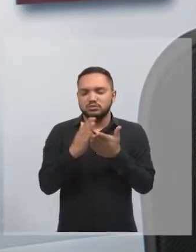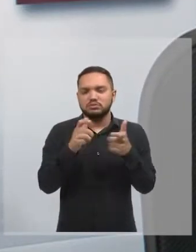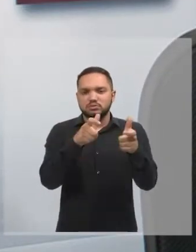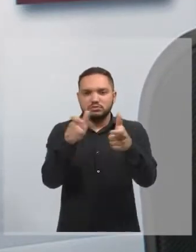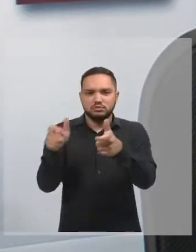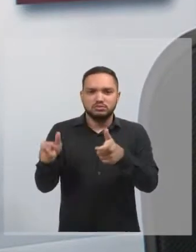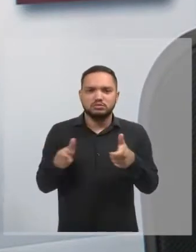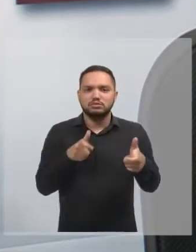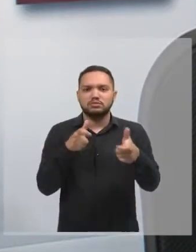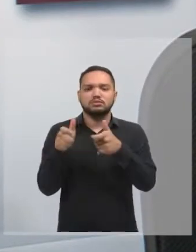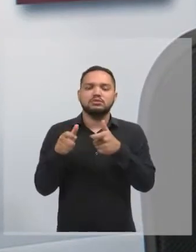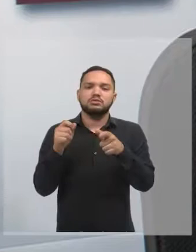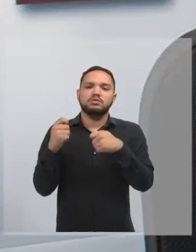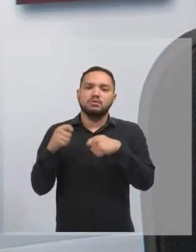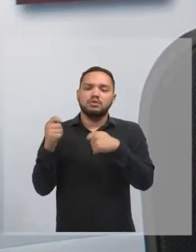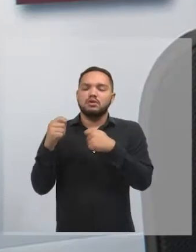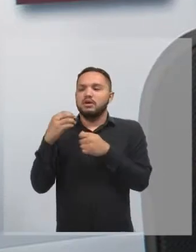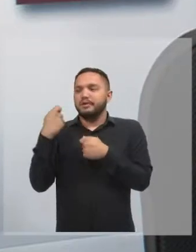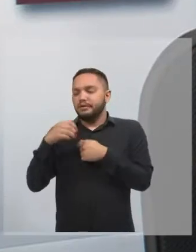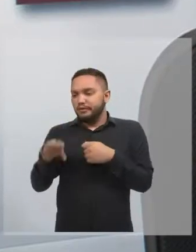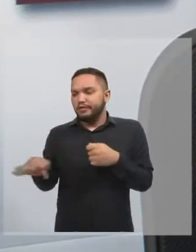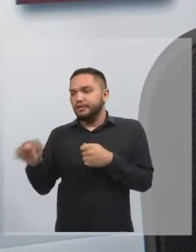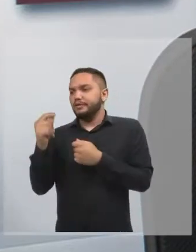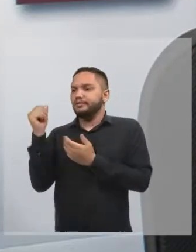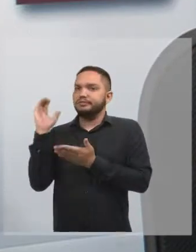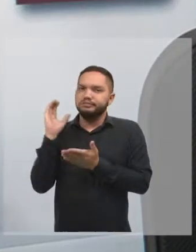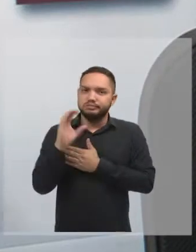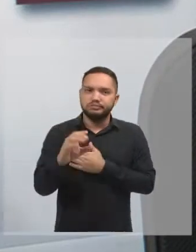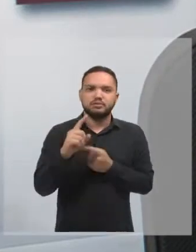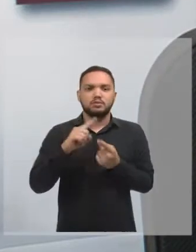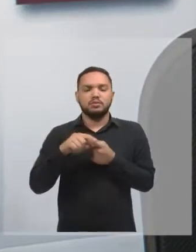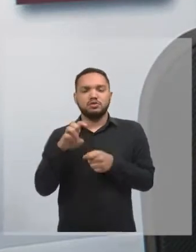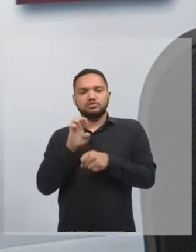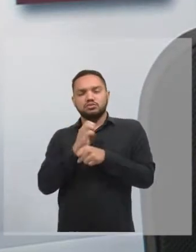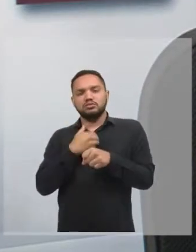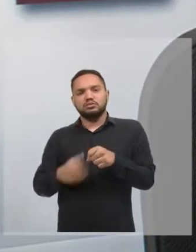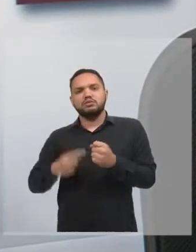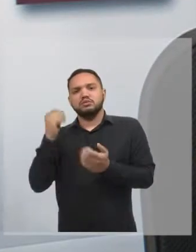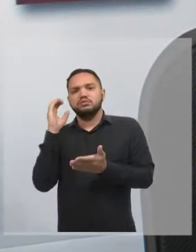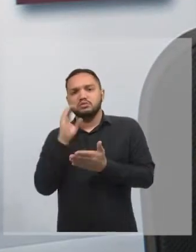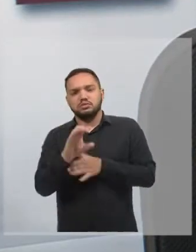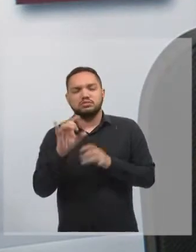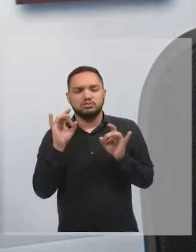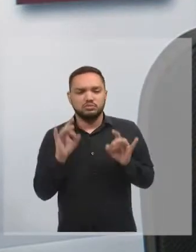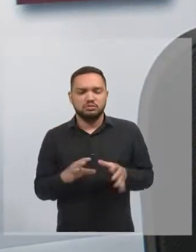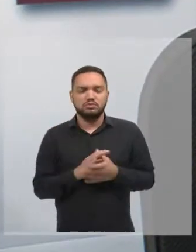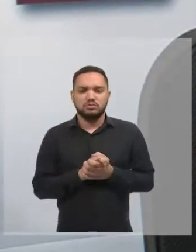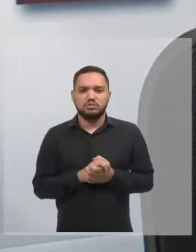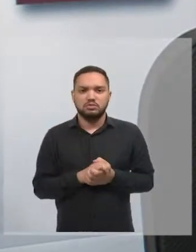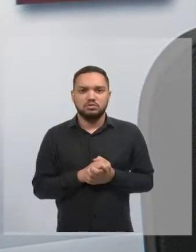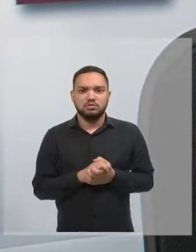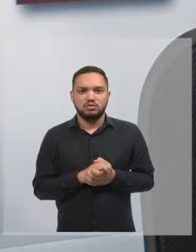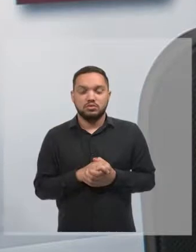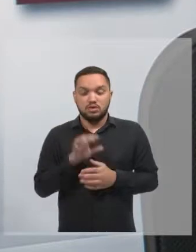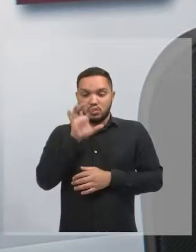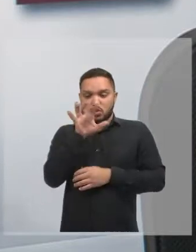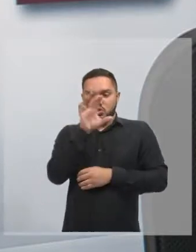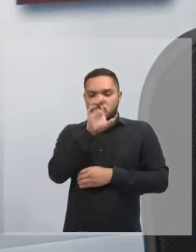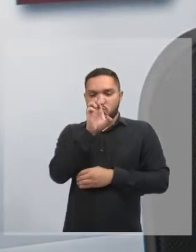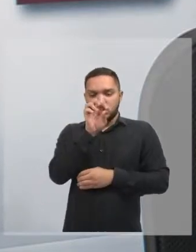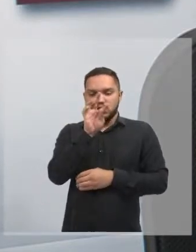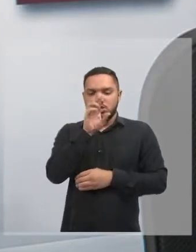áreas que só depende do recurso do governo federal e do governo estadual para sobreviver. A região